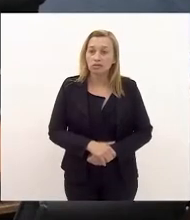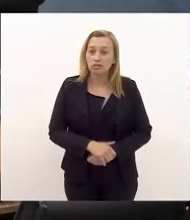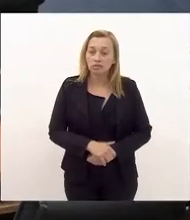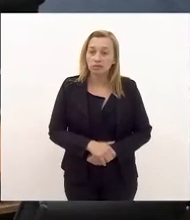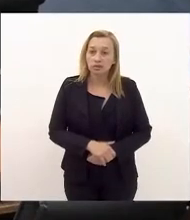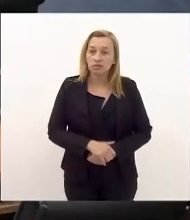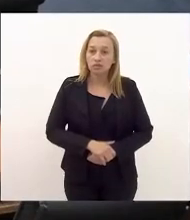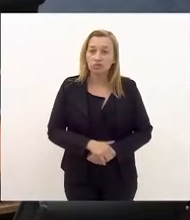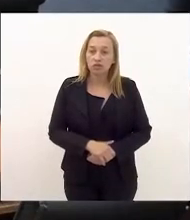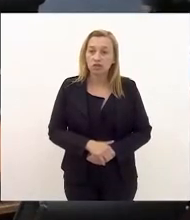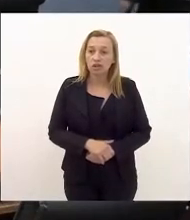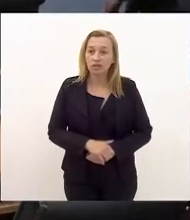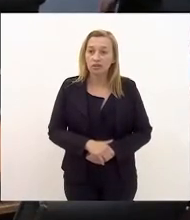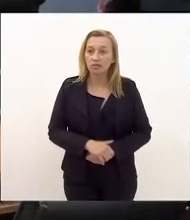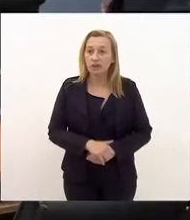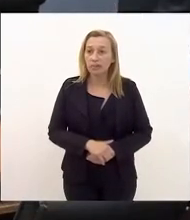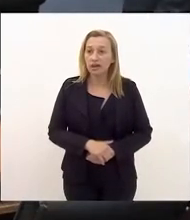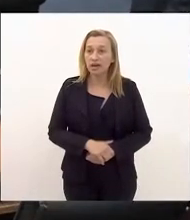Chico Machado.